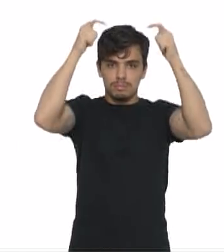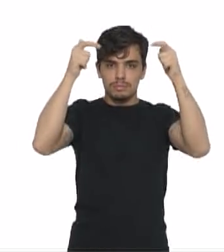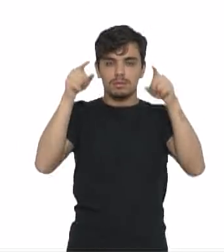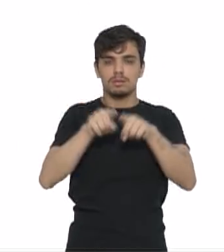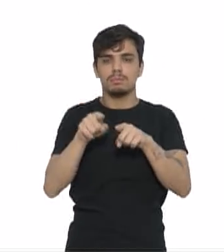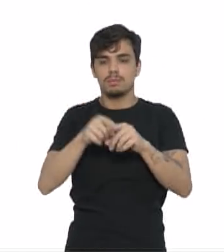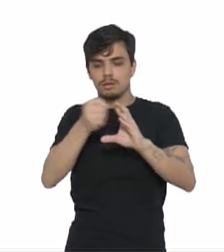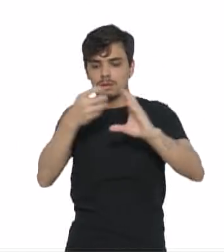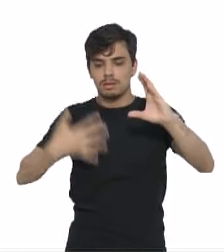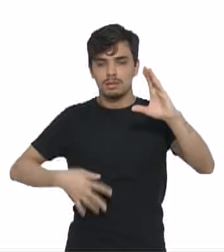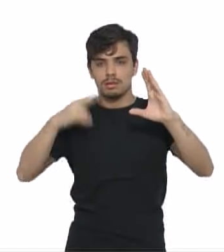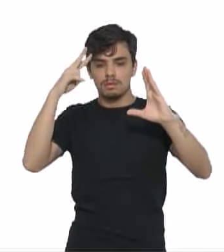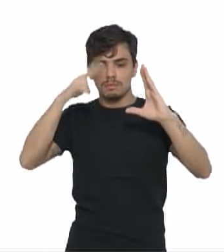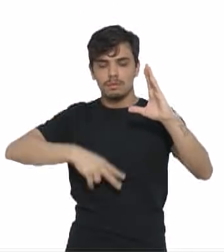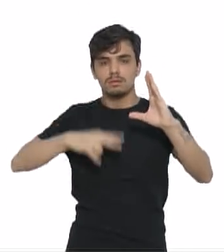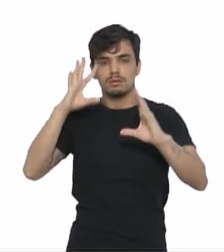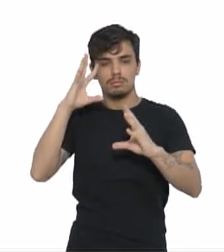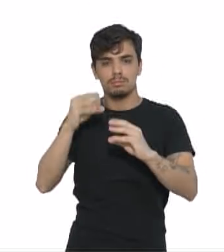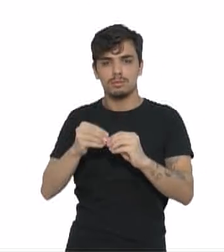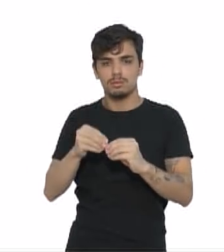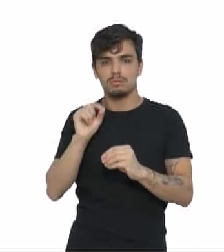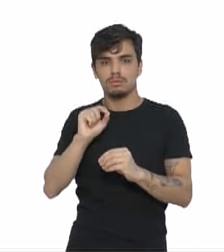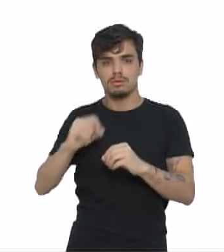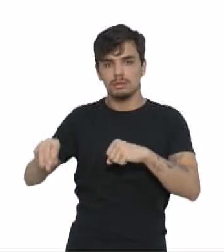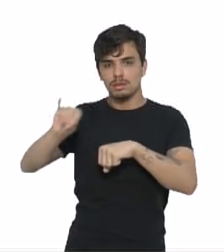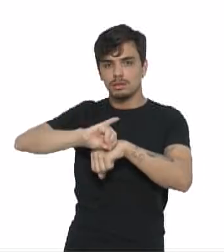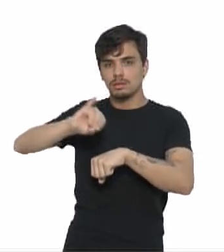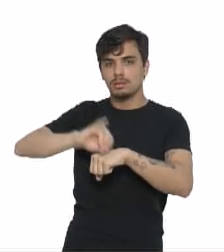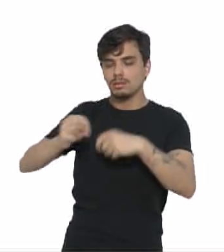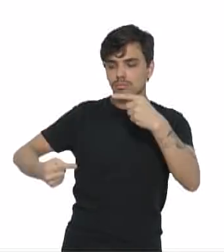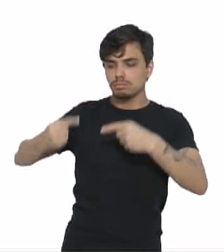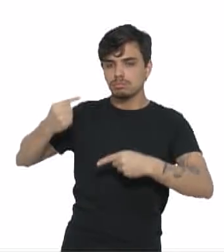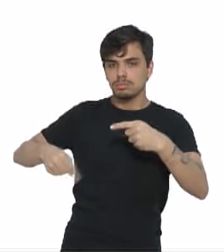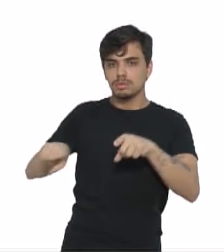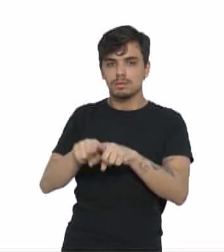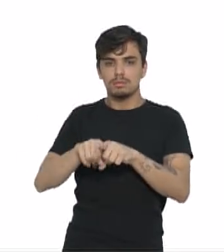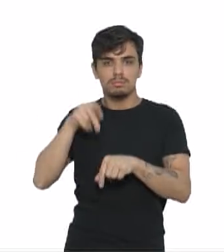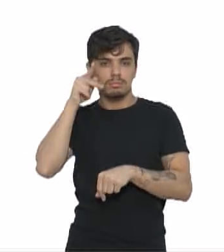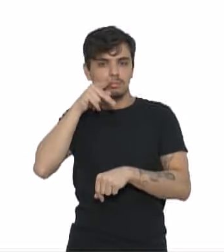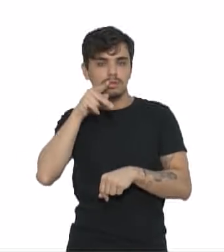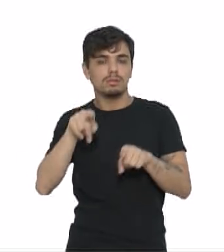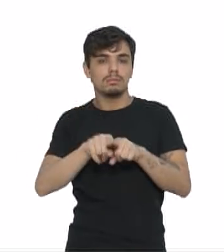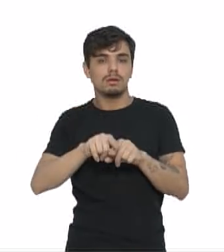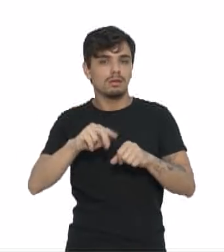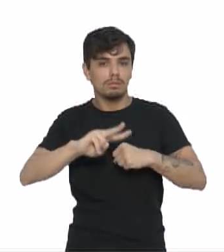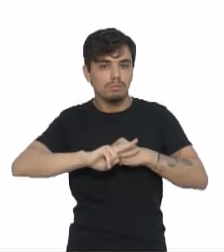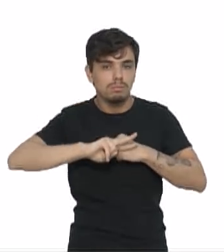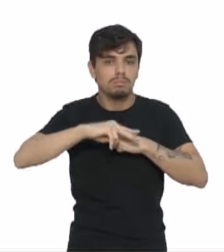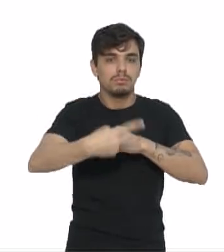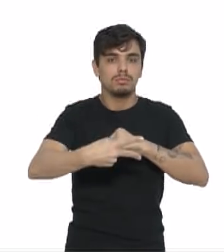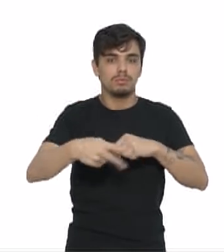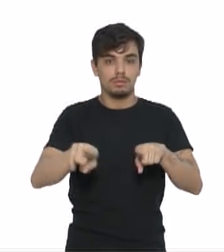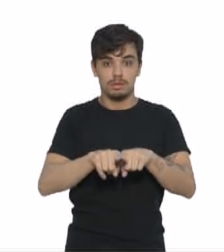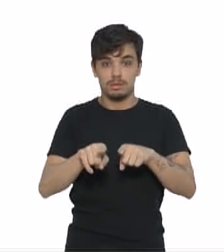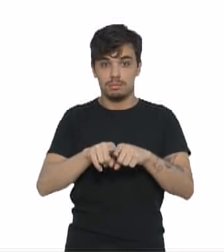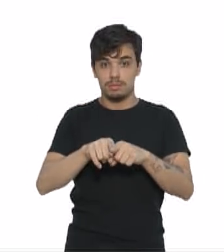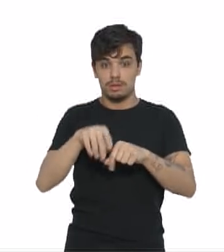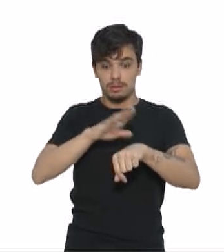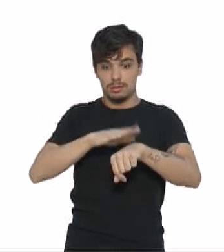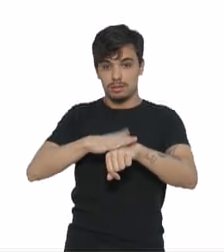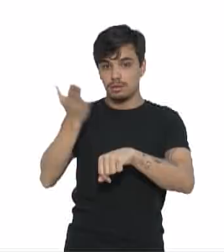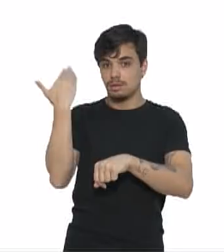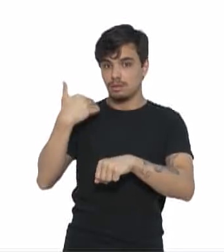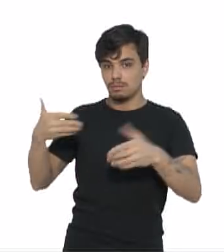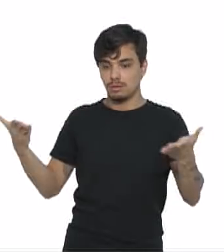com vistas à compreensão das razões da centralização política e as consequências para as sociedades da época e atuais.